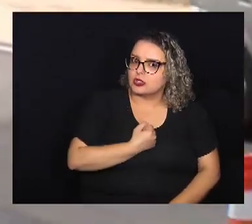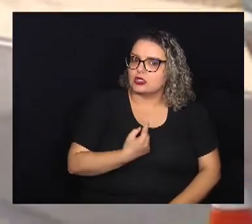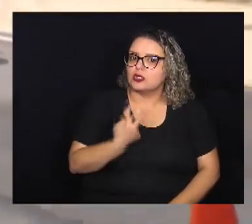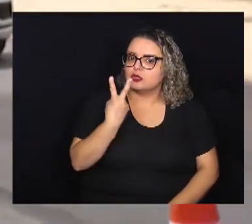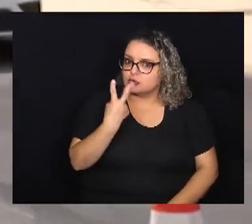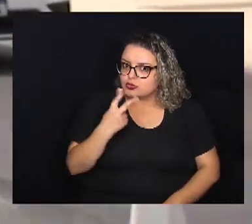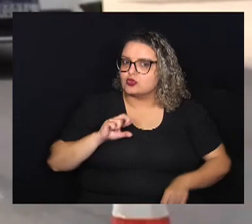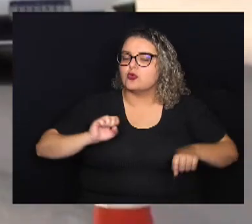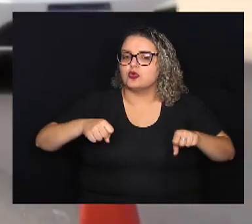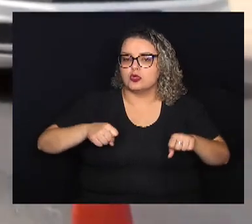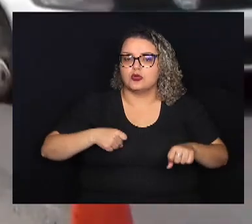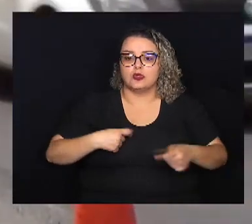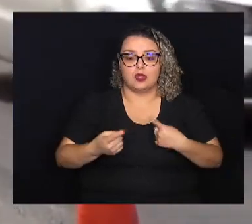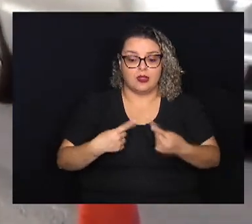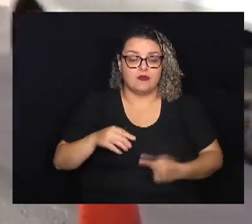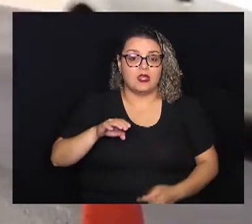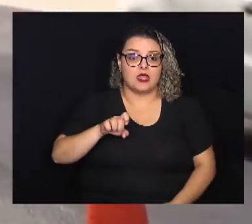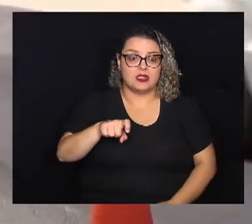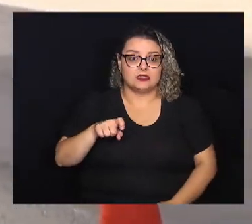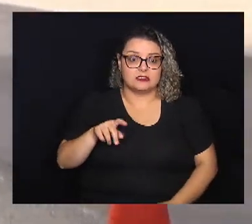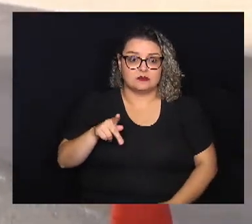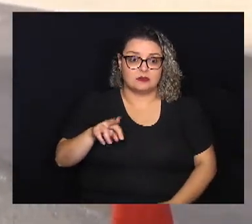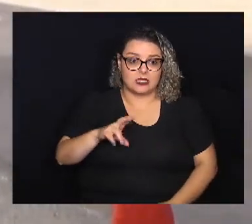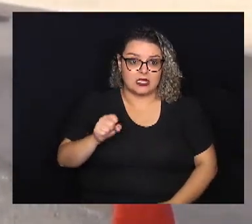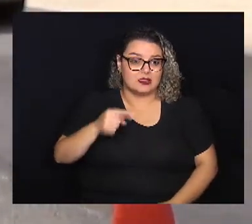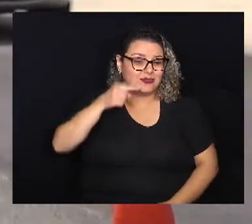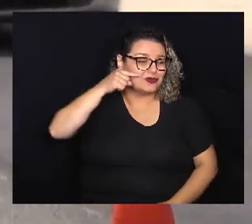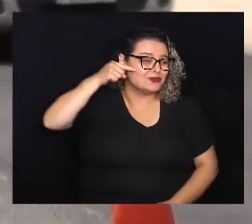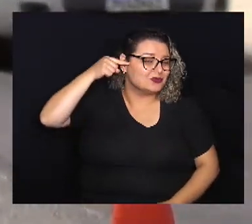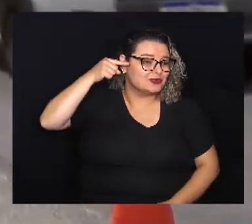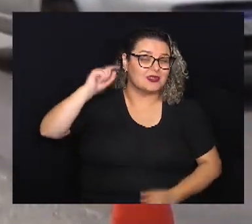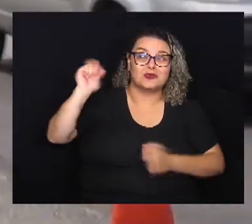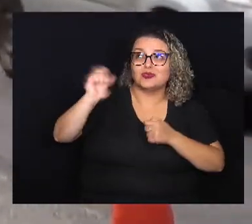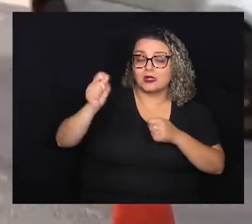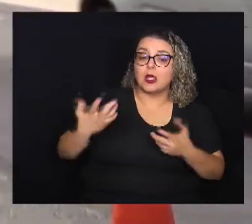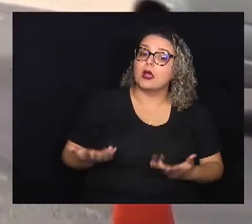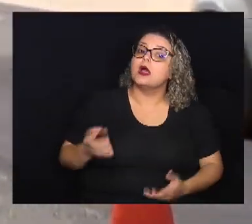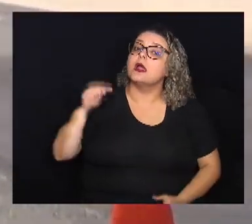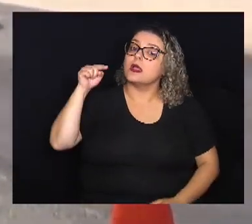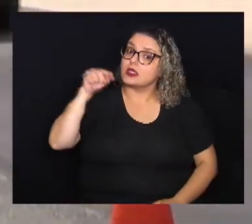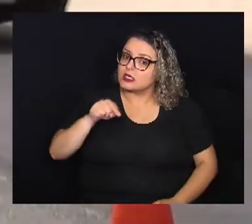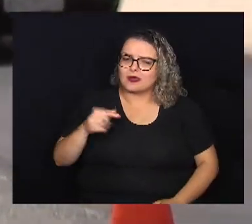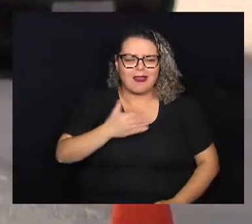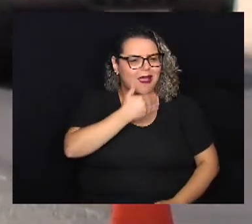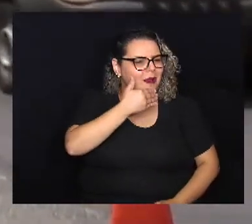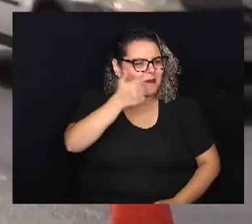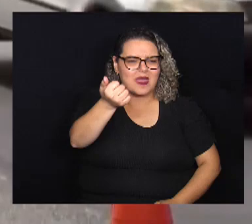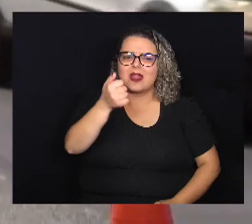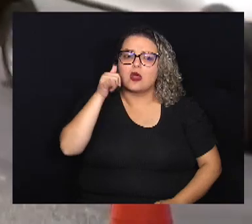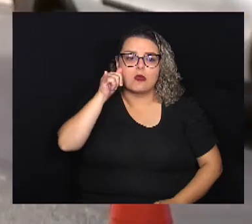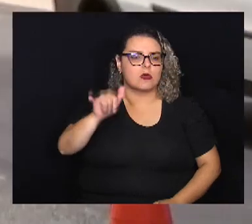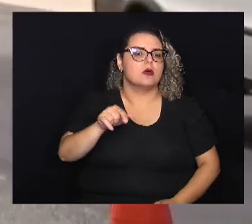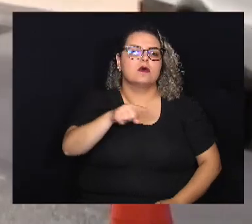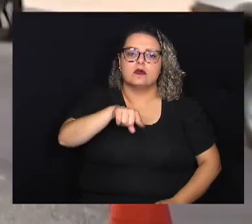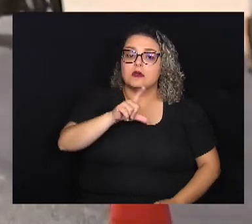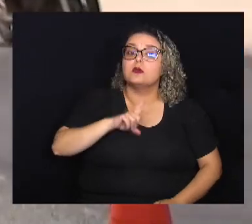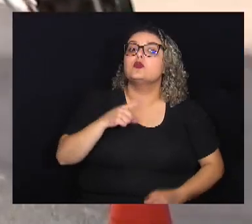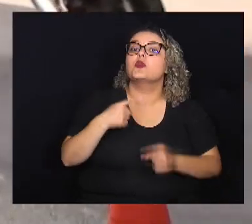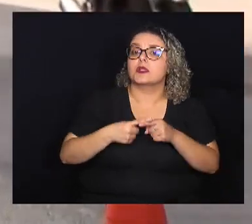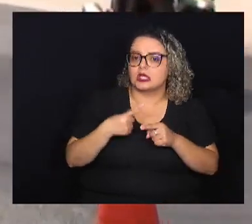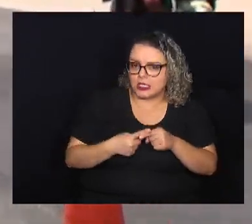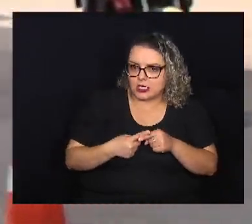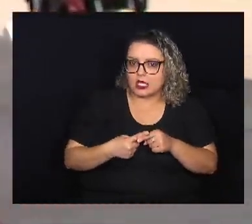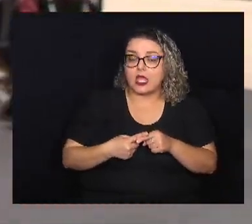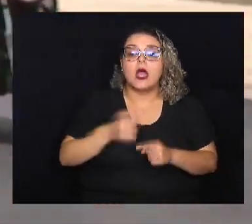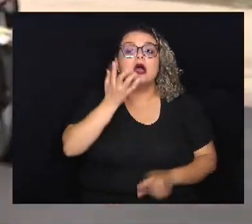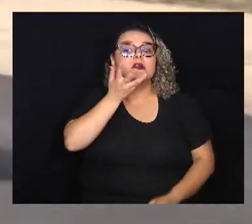na via expressa com o rosto cortado de linha de pipa. Isso daqui é a melhor prevenção que vocês vão ter. Por quê? Porque as